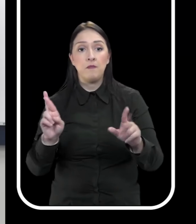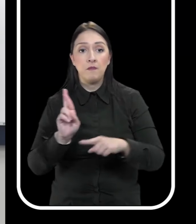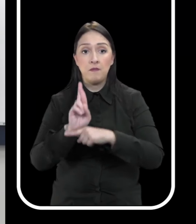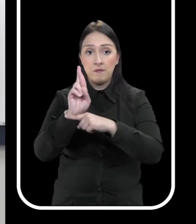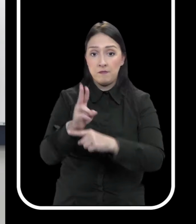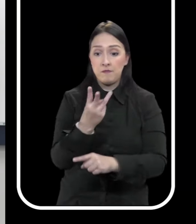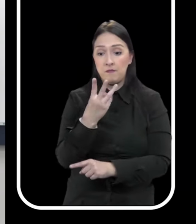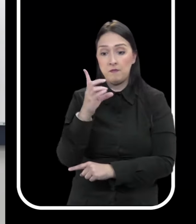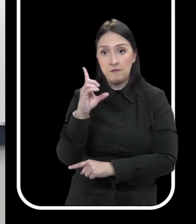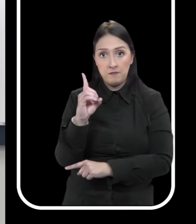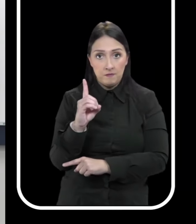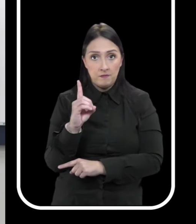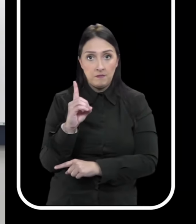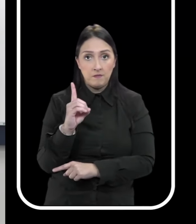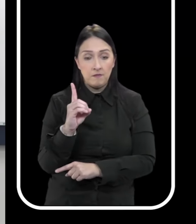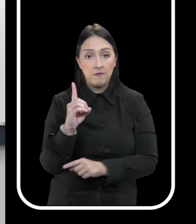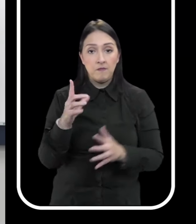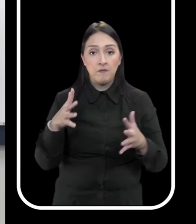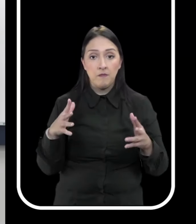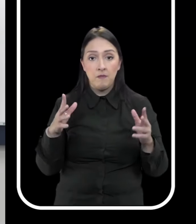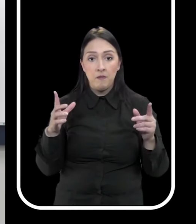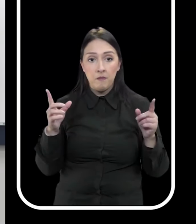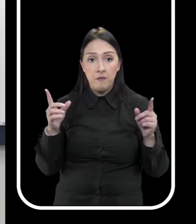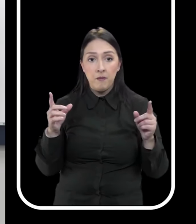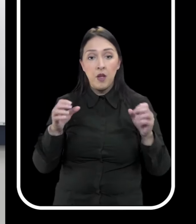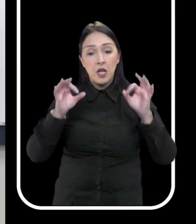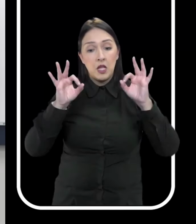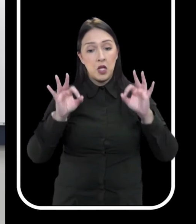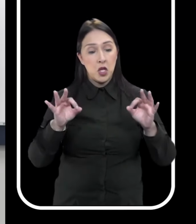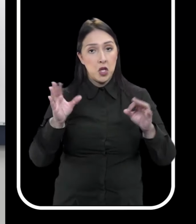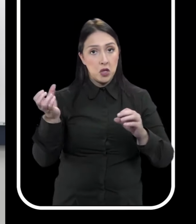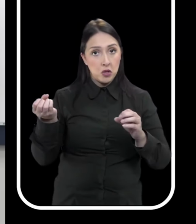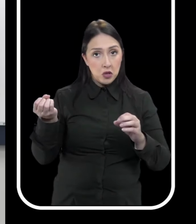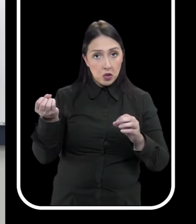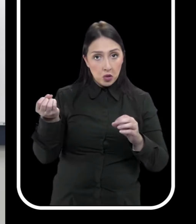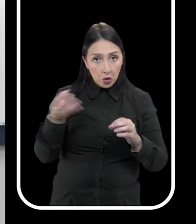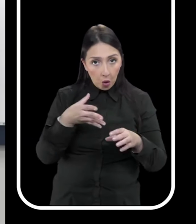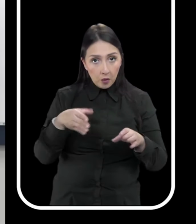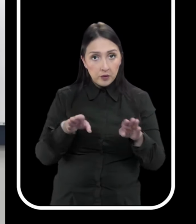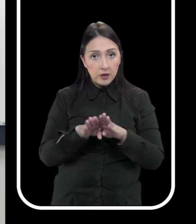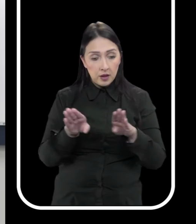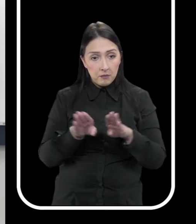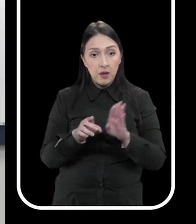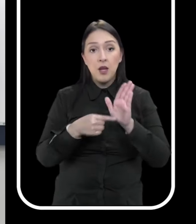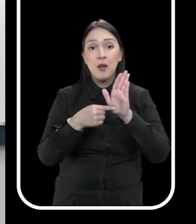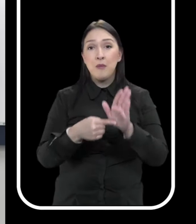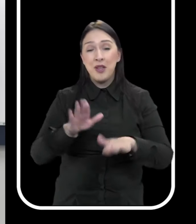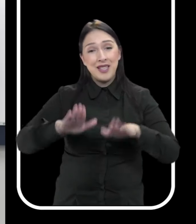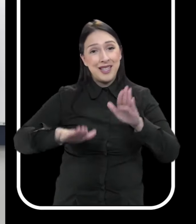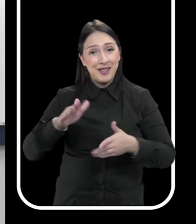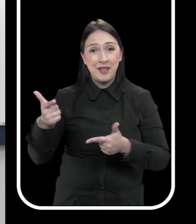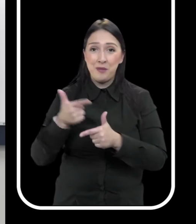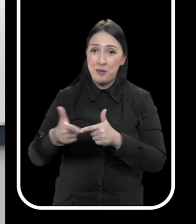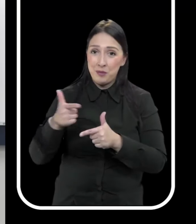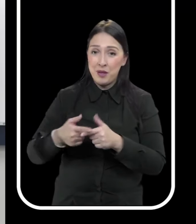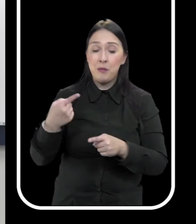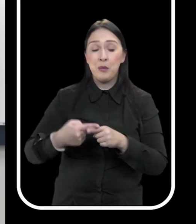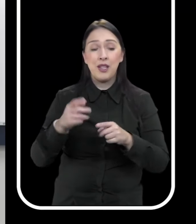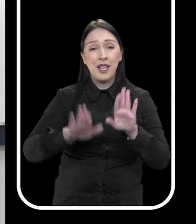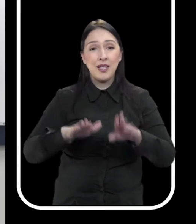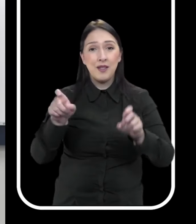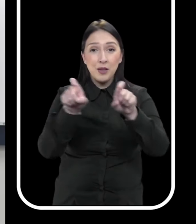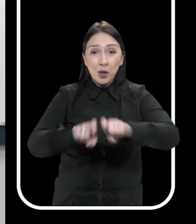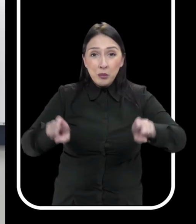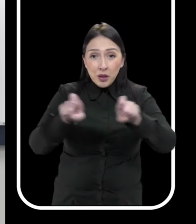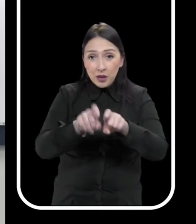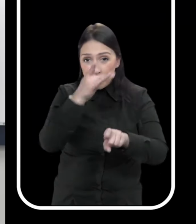recursos 3D bastante complexos e bastante sofisticados. Até isso, às vezes, representa um problema. Muitas vezes,